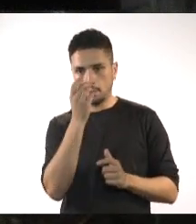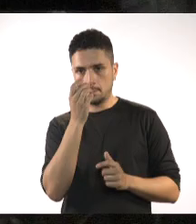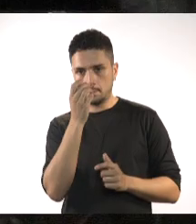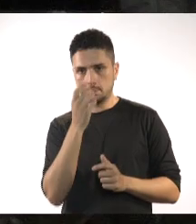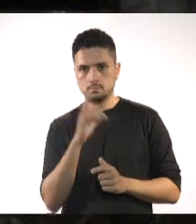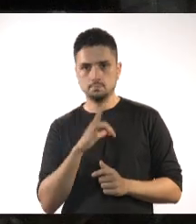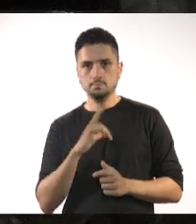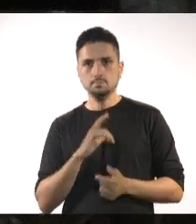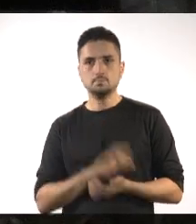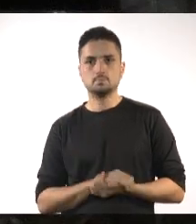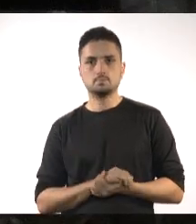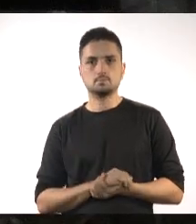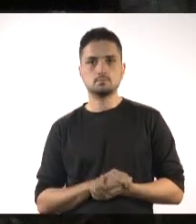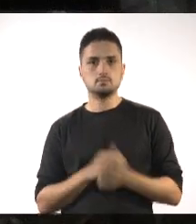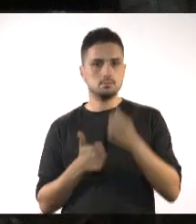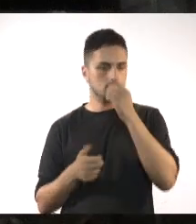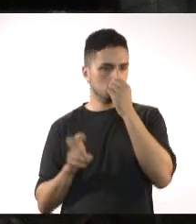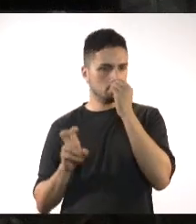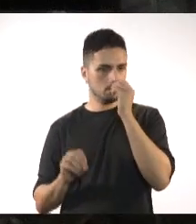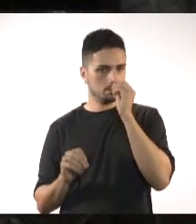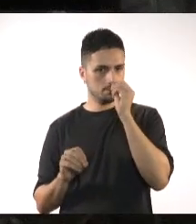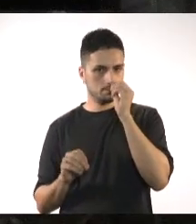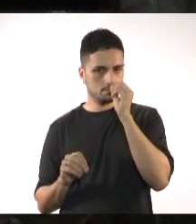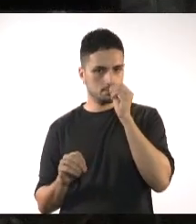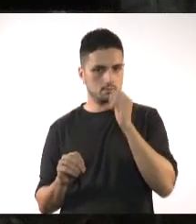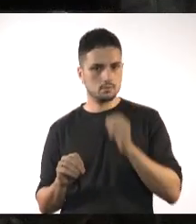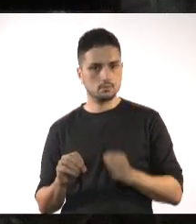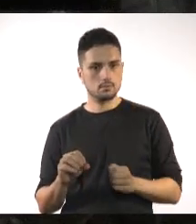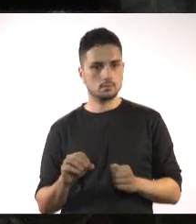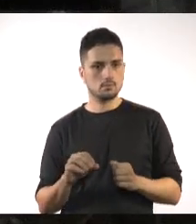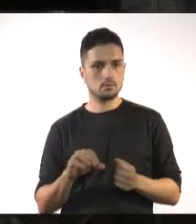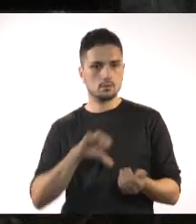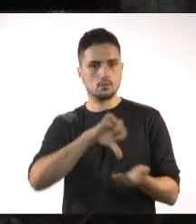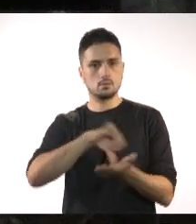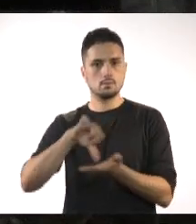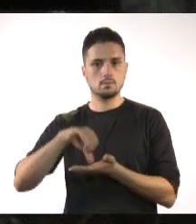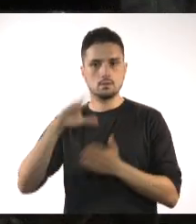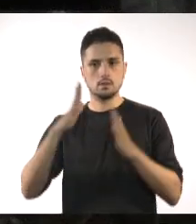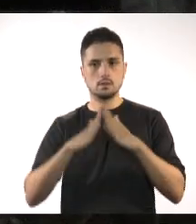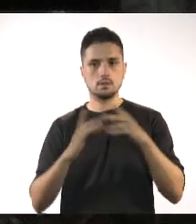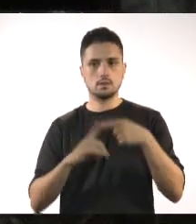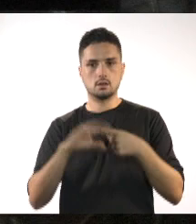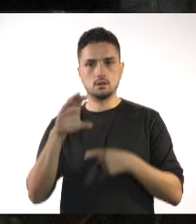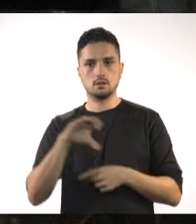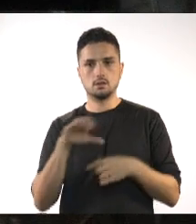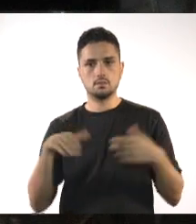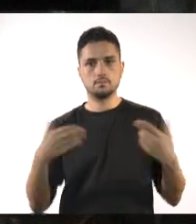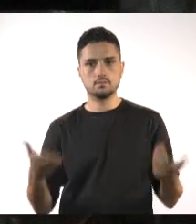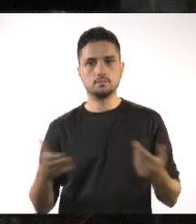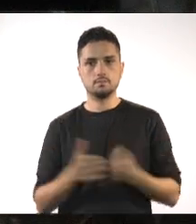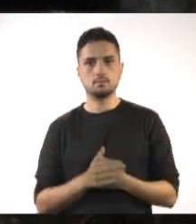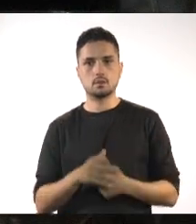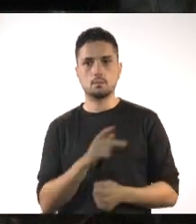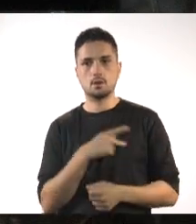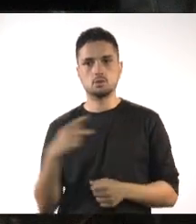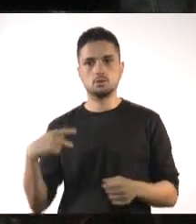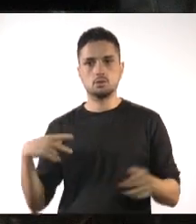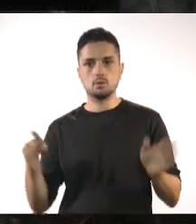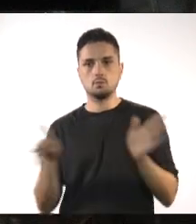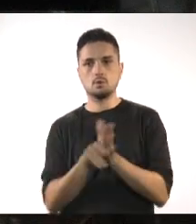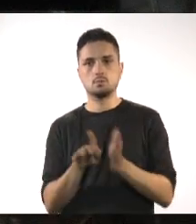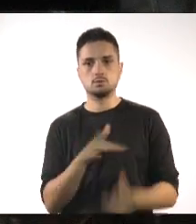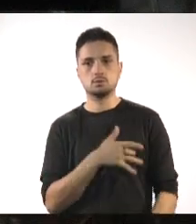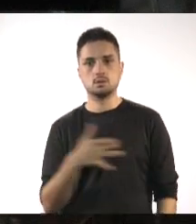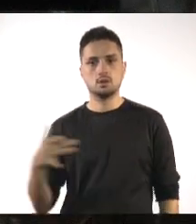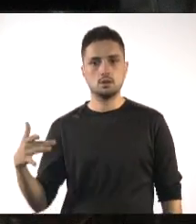distribuídas e 150 capelas. Então, a Pastoral da Saúde, antes de mais